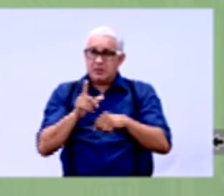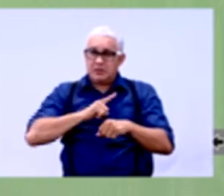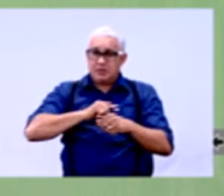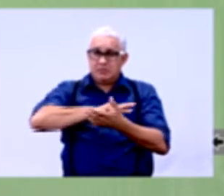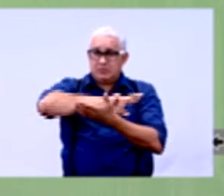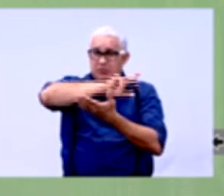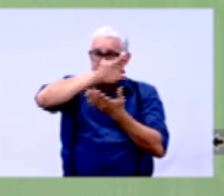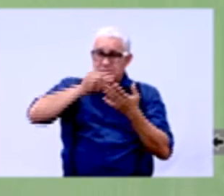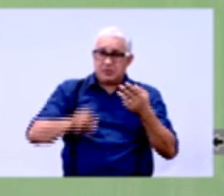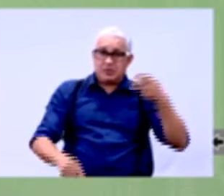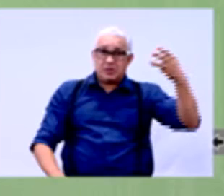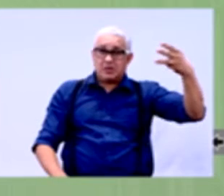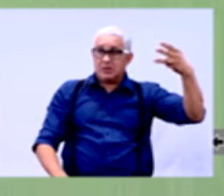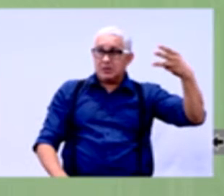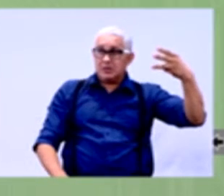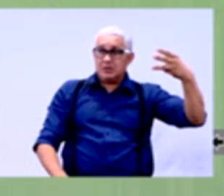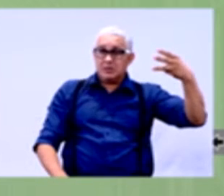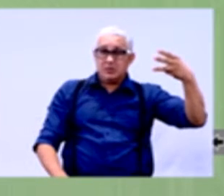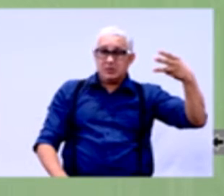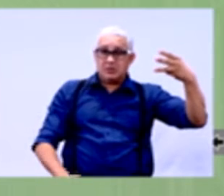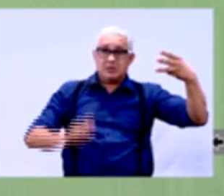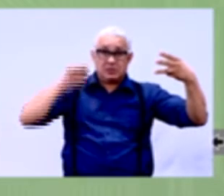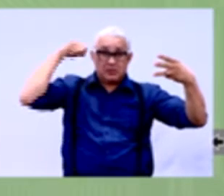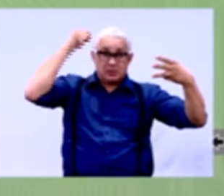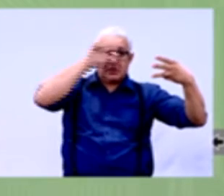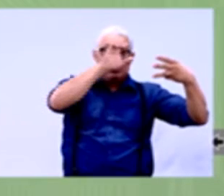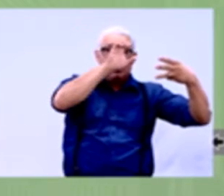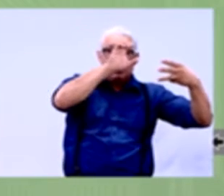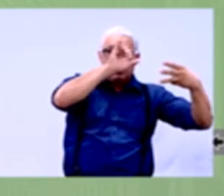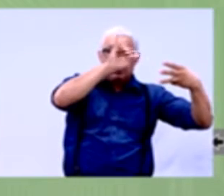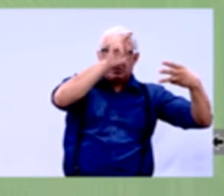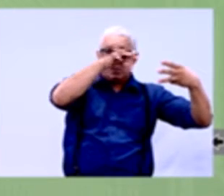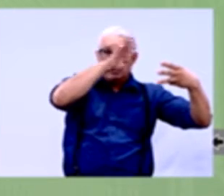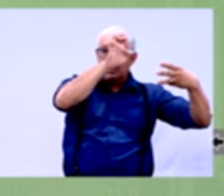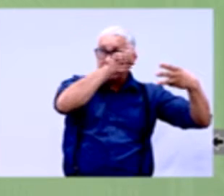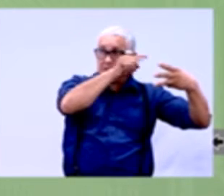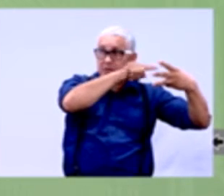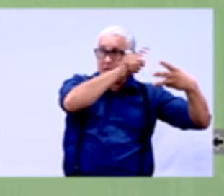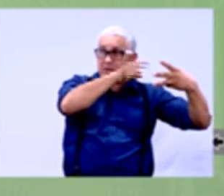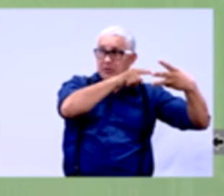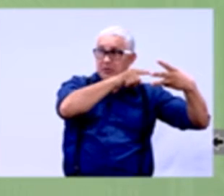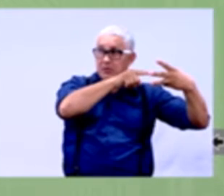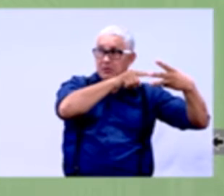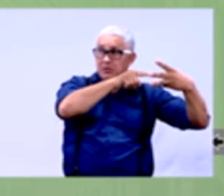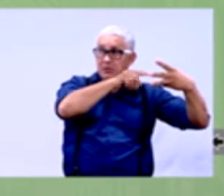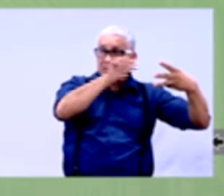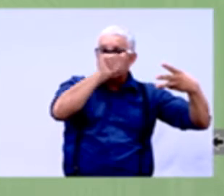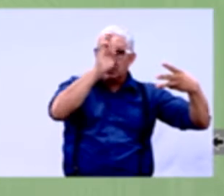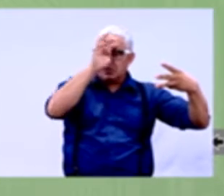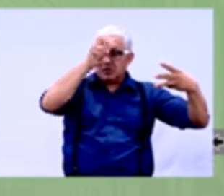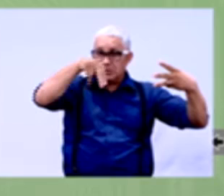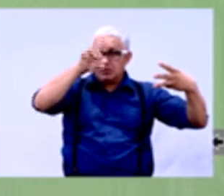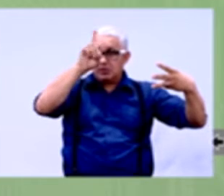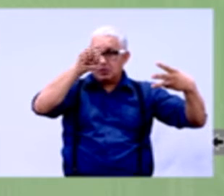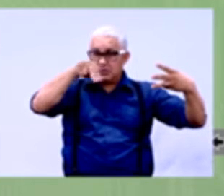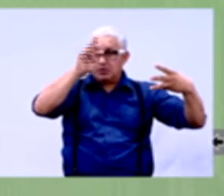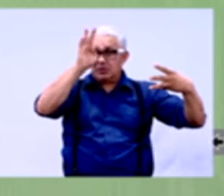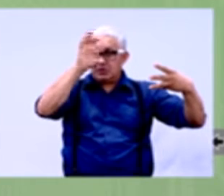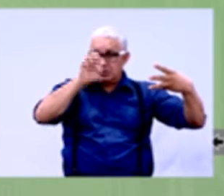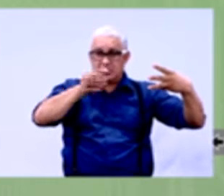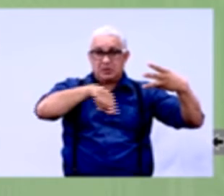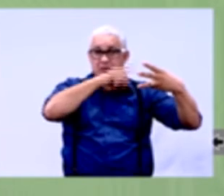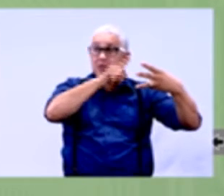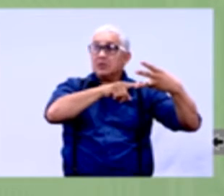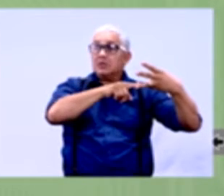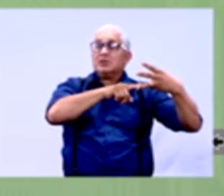3 níveis. Nós temos um ator que é o cliente, tem um ator que é um atendente, e aí